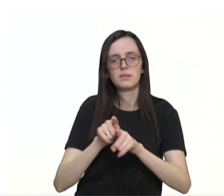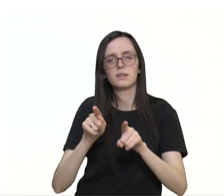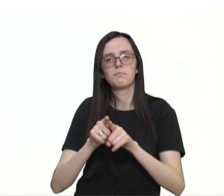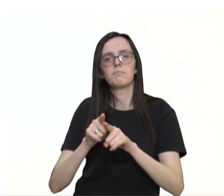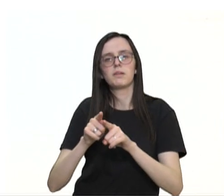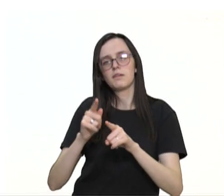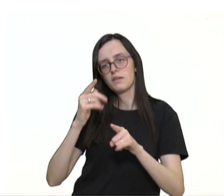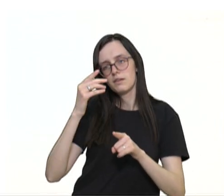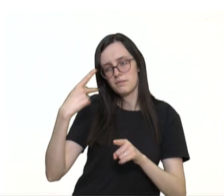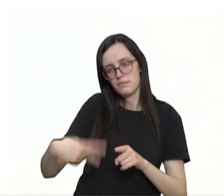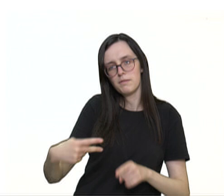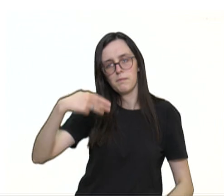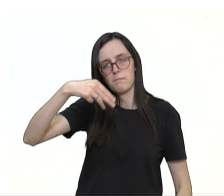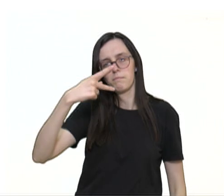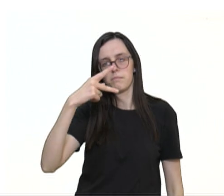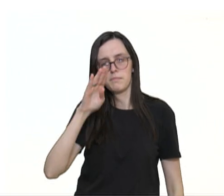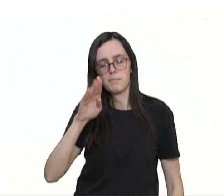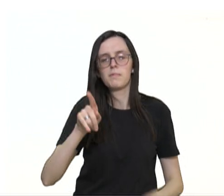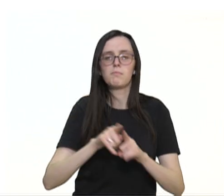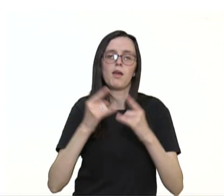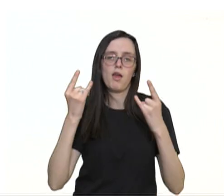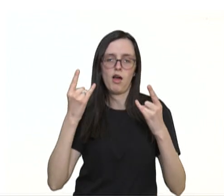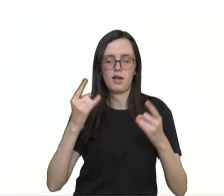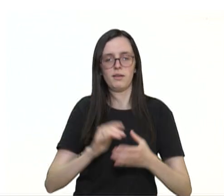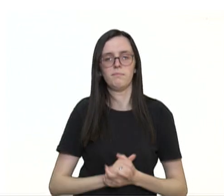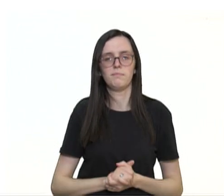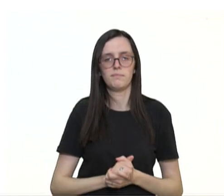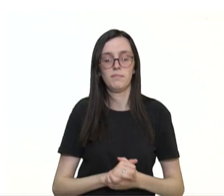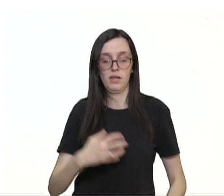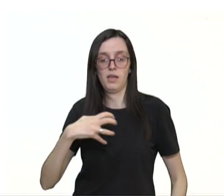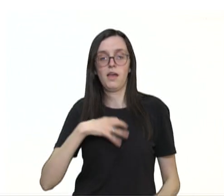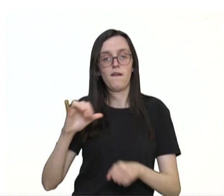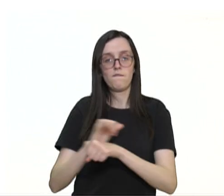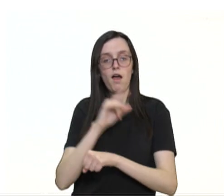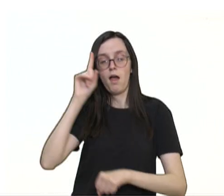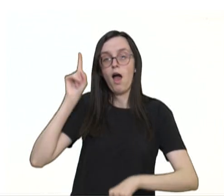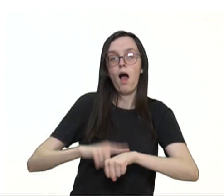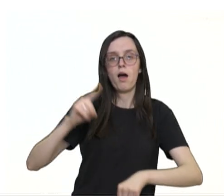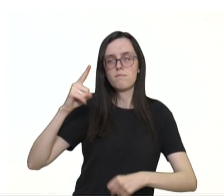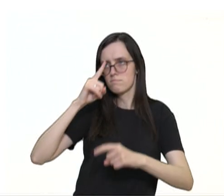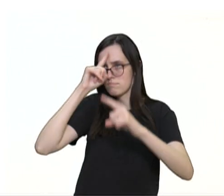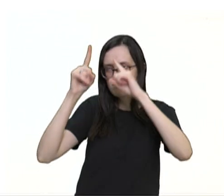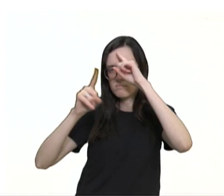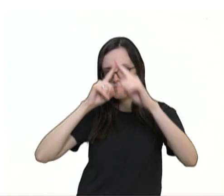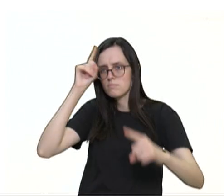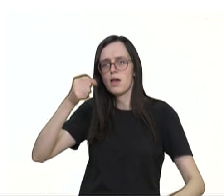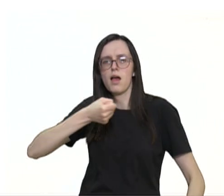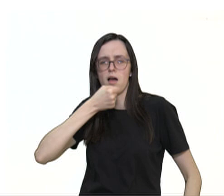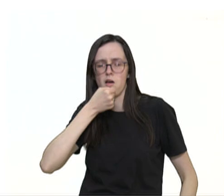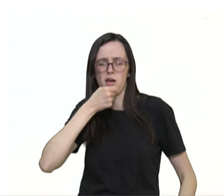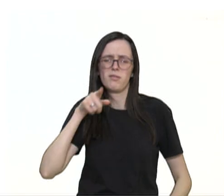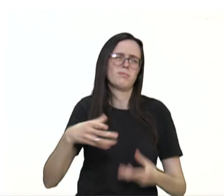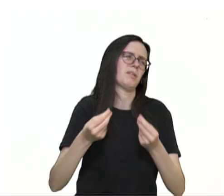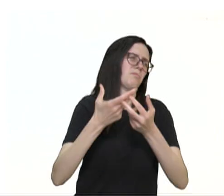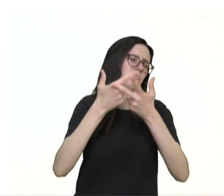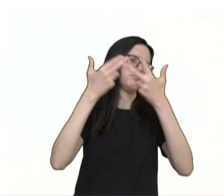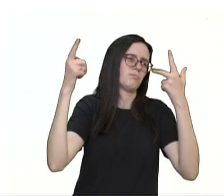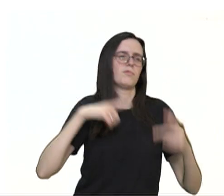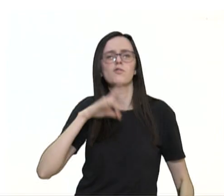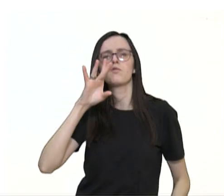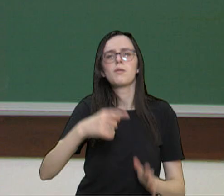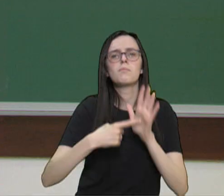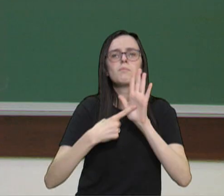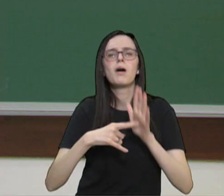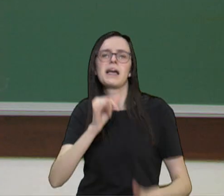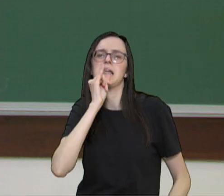rock. Né? A técnica, improvisação, vocal. O gênero a gente tem muito mais, estou dando só uns exemplos aqui,